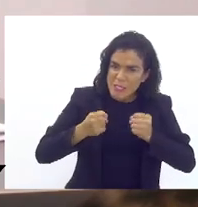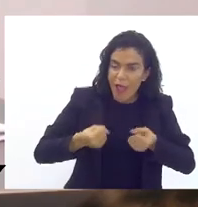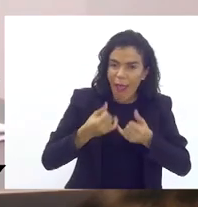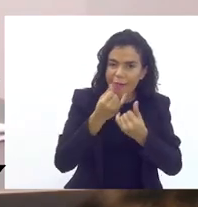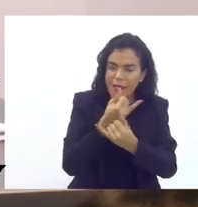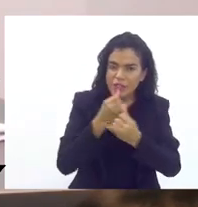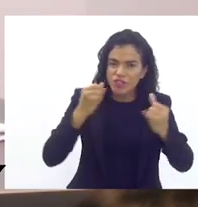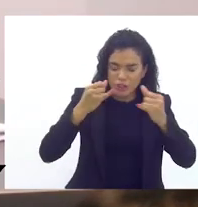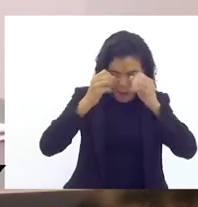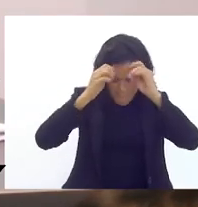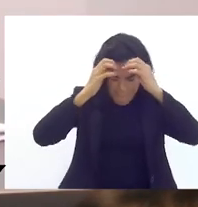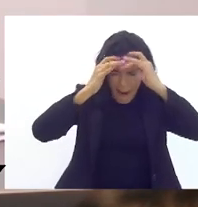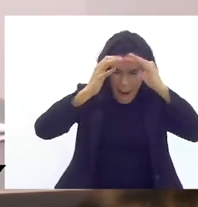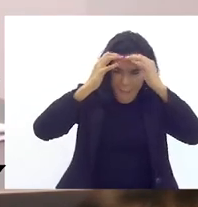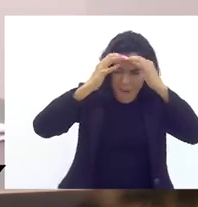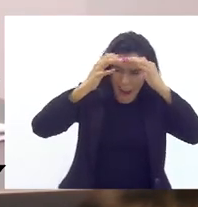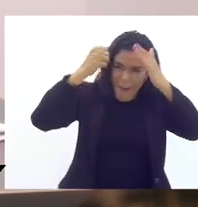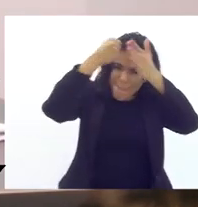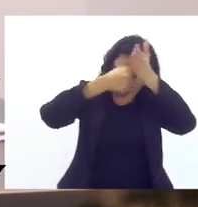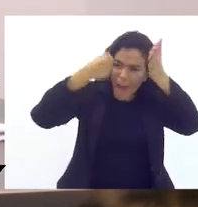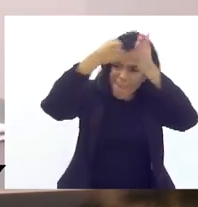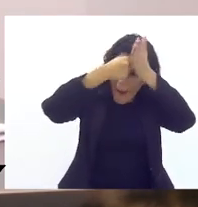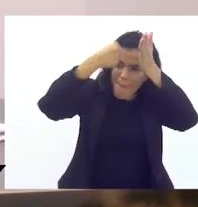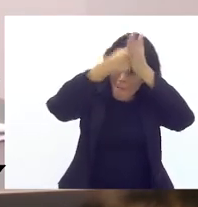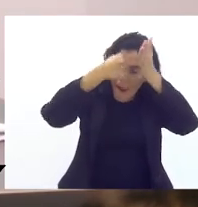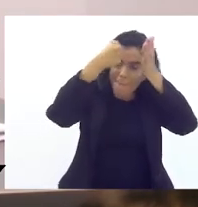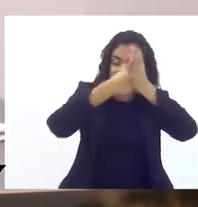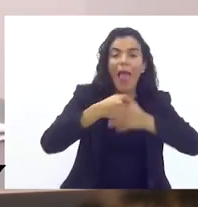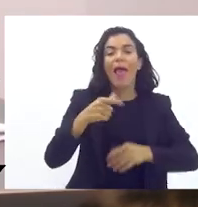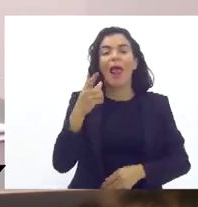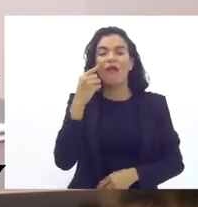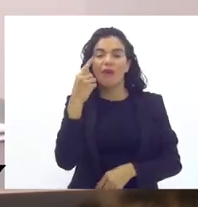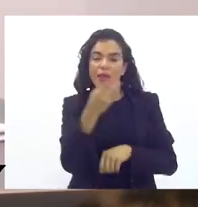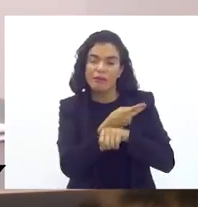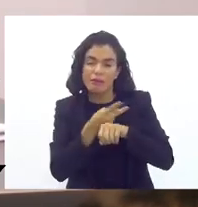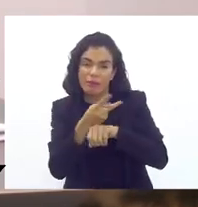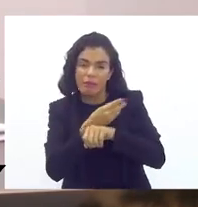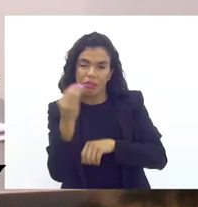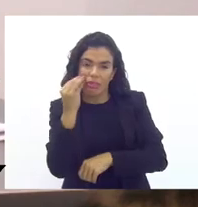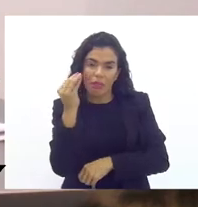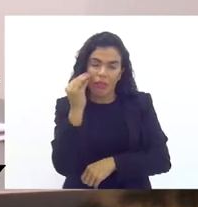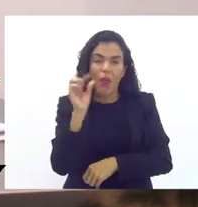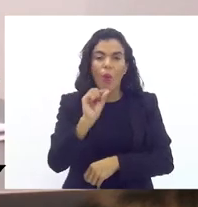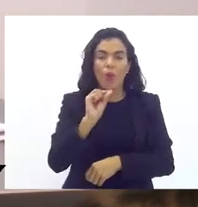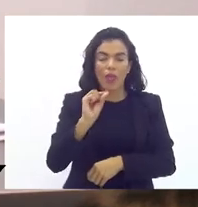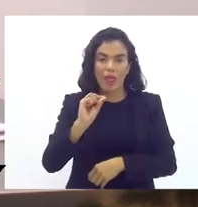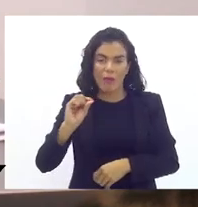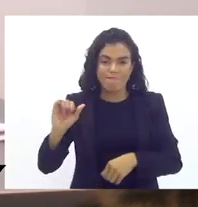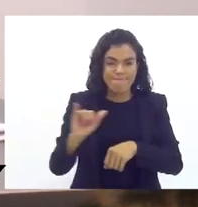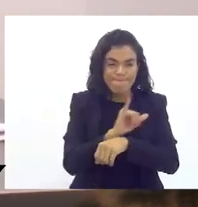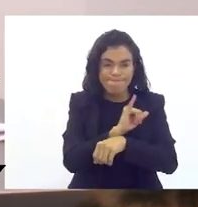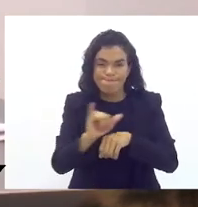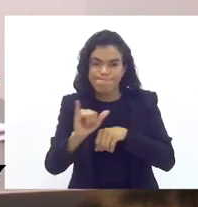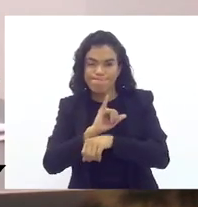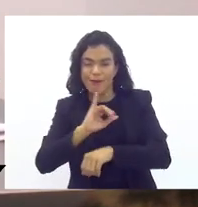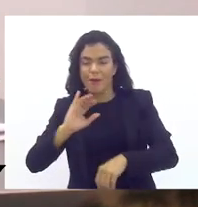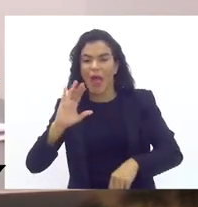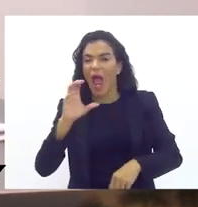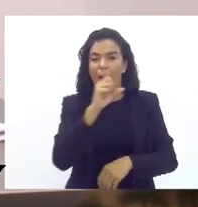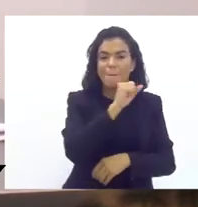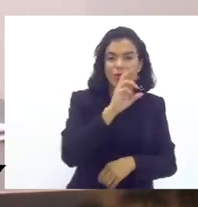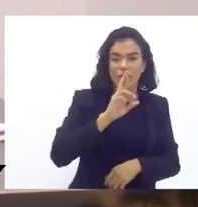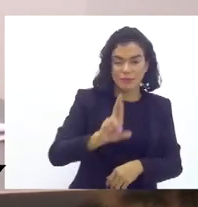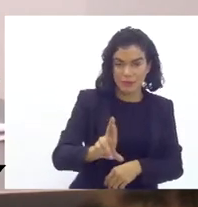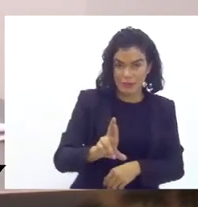E aí a nossa memória ela tende a fazer atalhos mentais dentro da nova metodologia de investigação que é